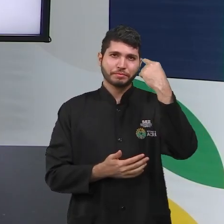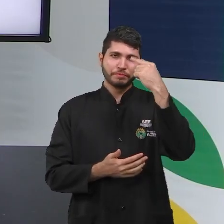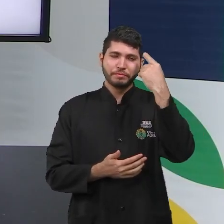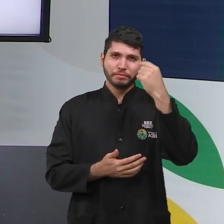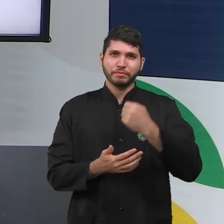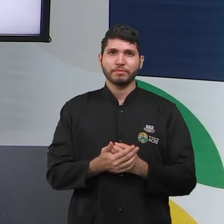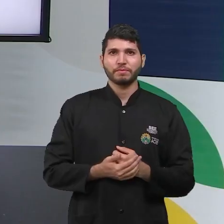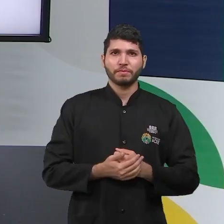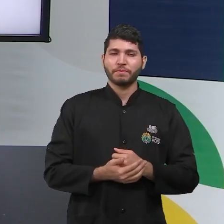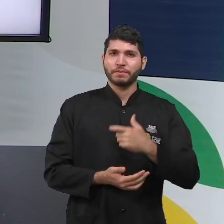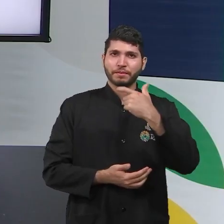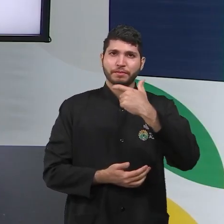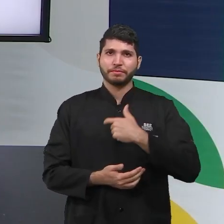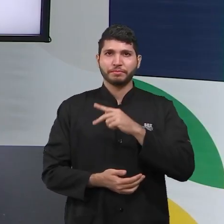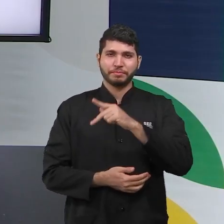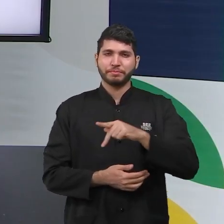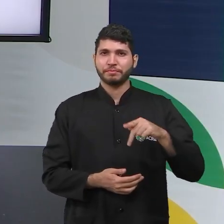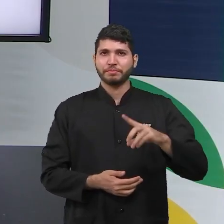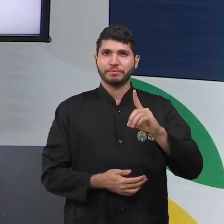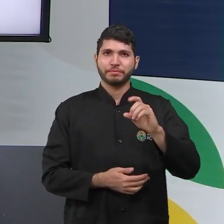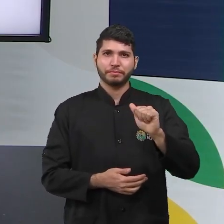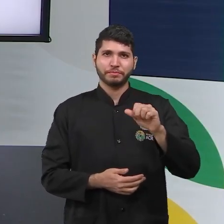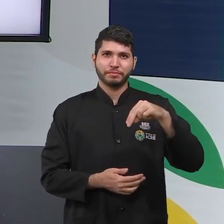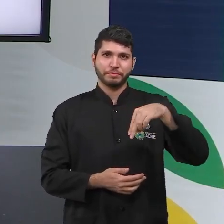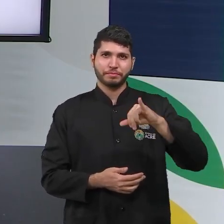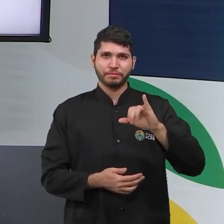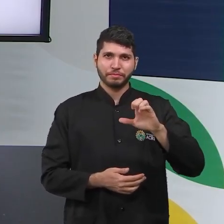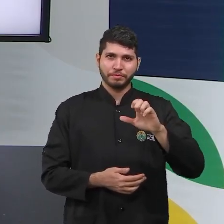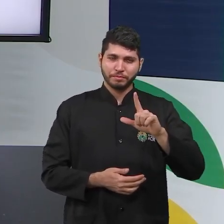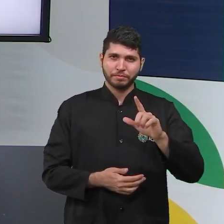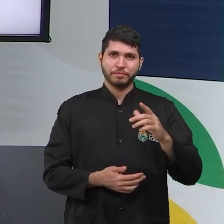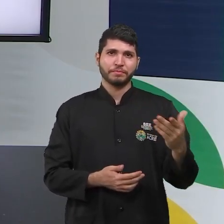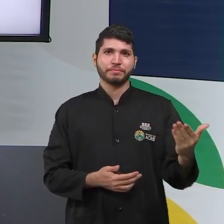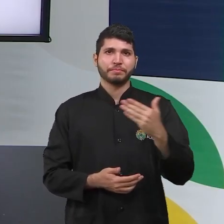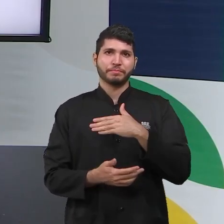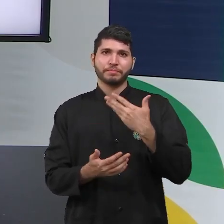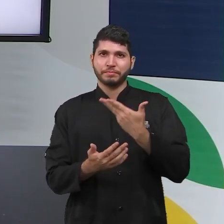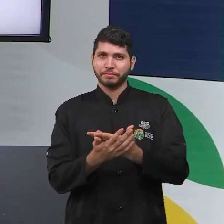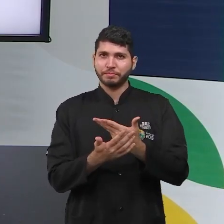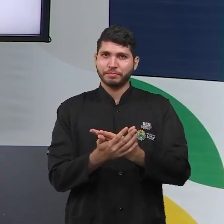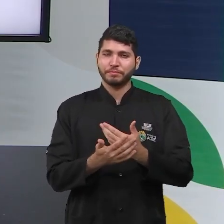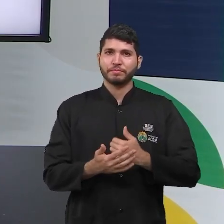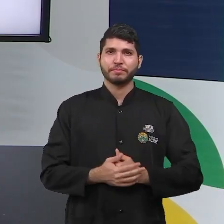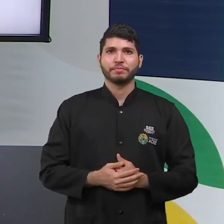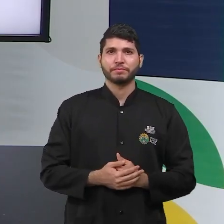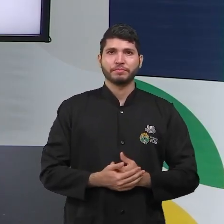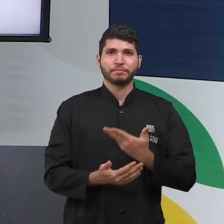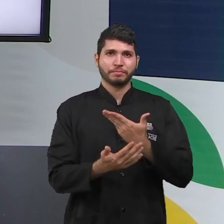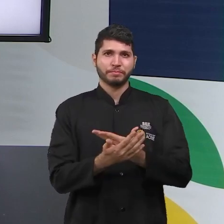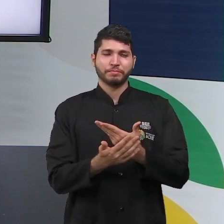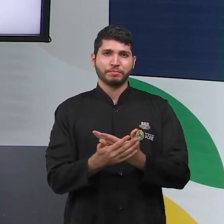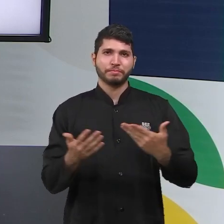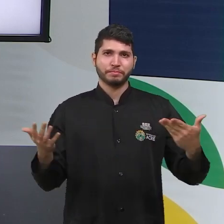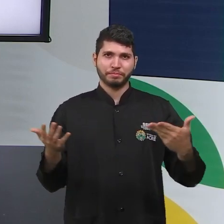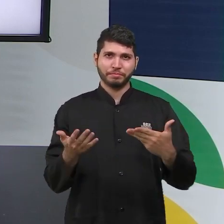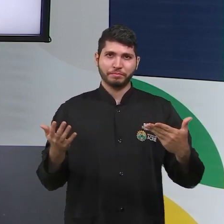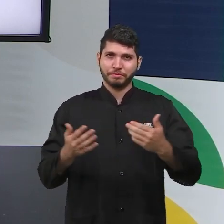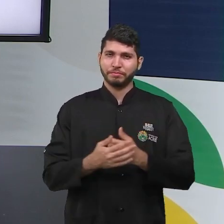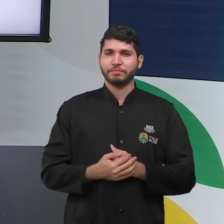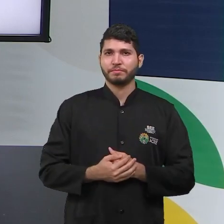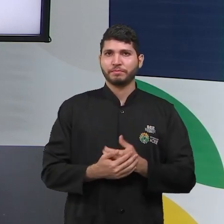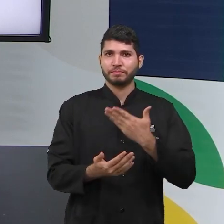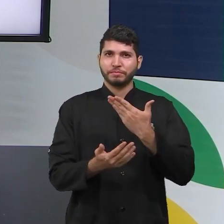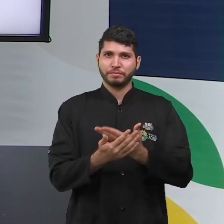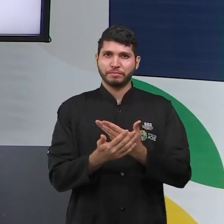espanhola. Eu sou Daniel. Vamos a estudar e em la clase de hoje nós vamos